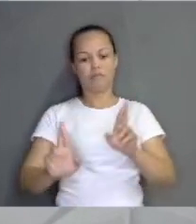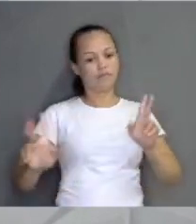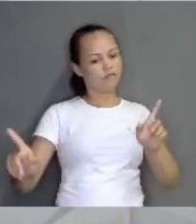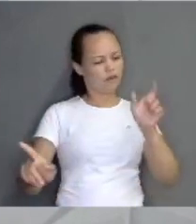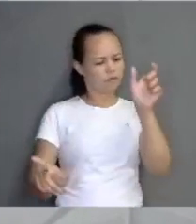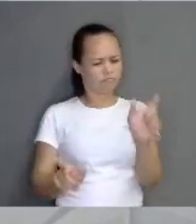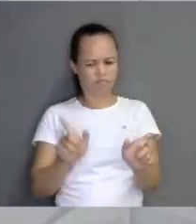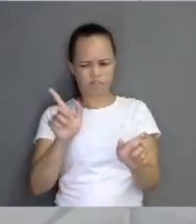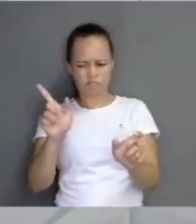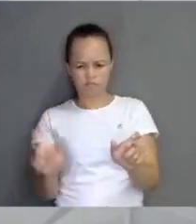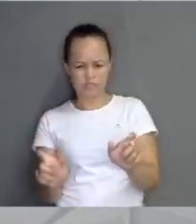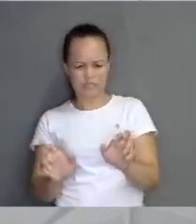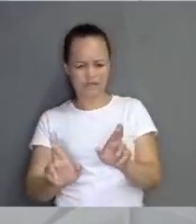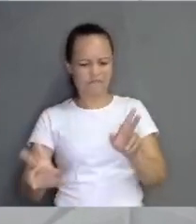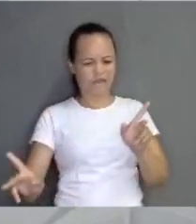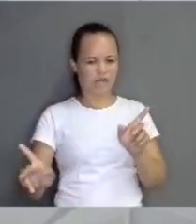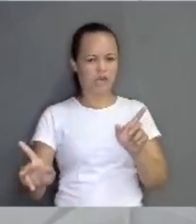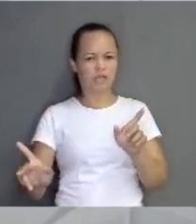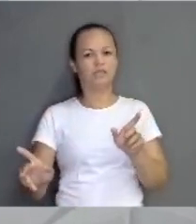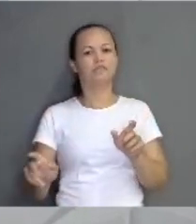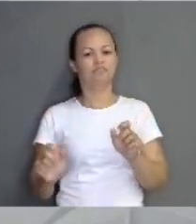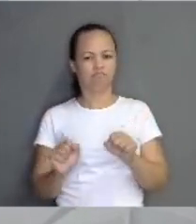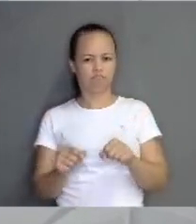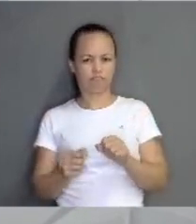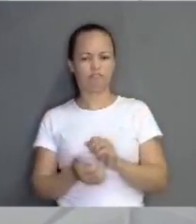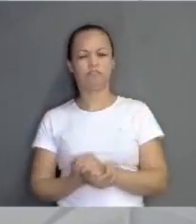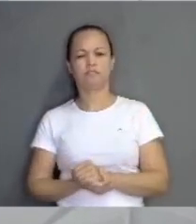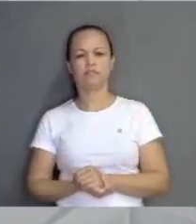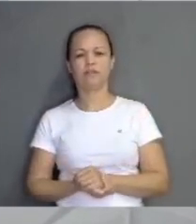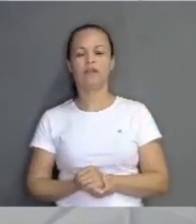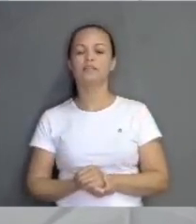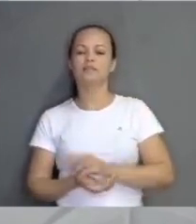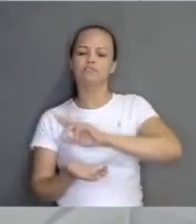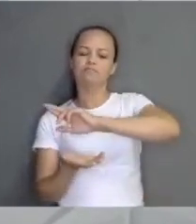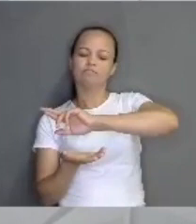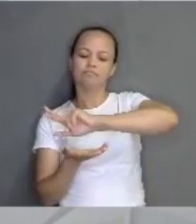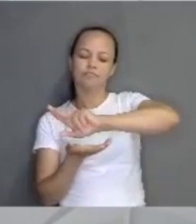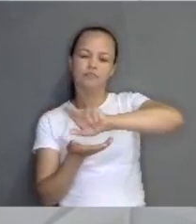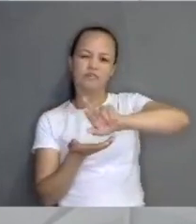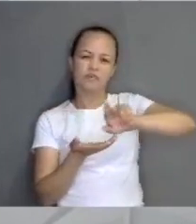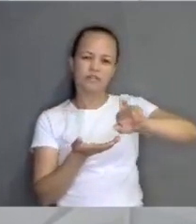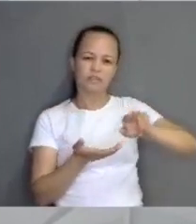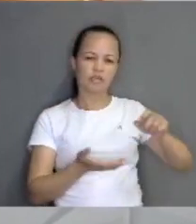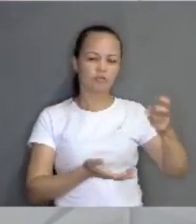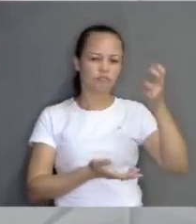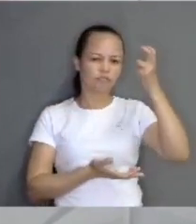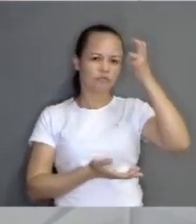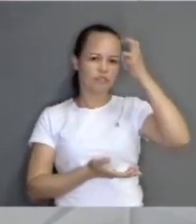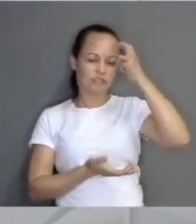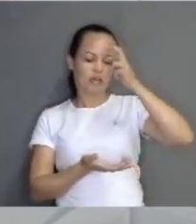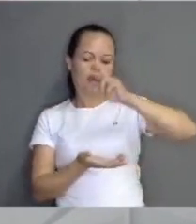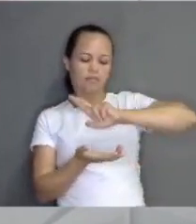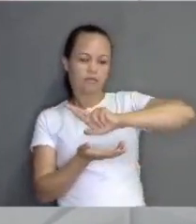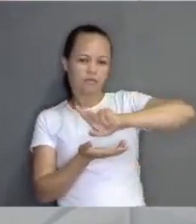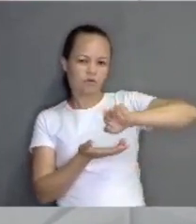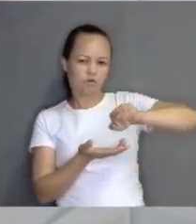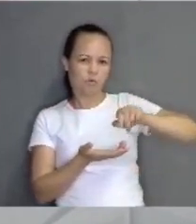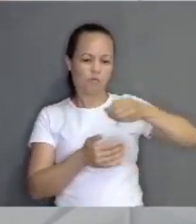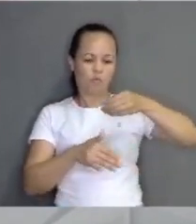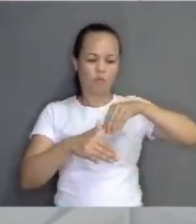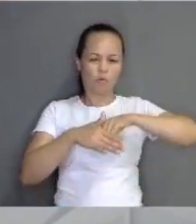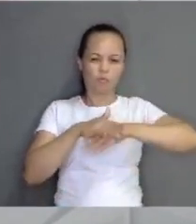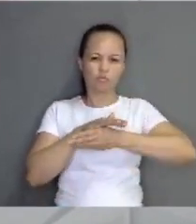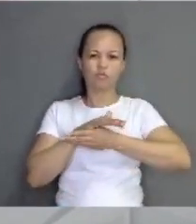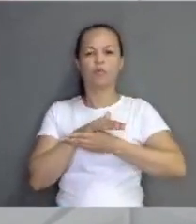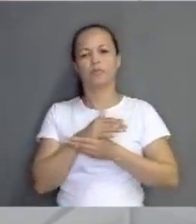todo mundo é diferente. Assim, a gente tem uma diversidade de culturas, uma diversidade de